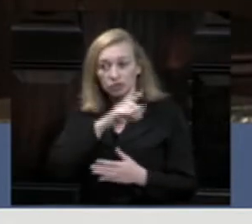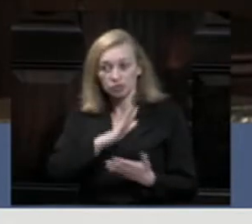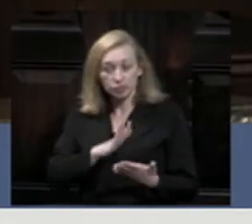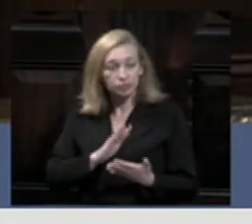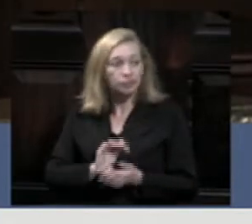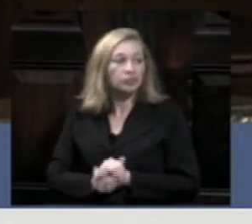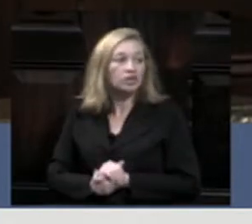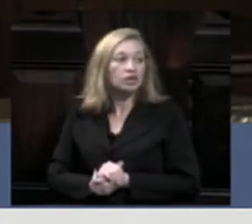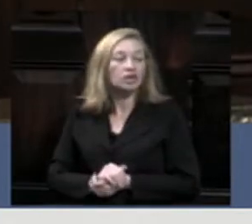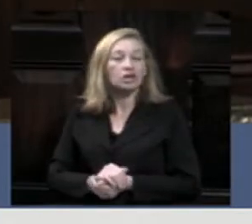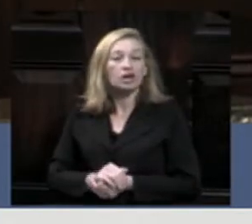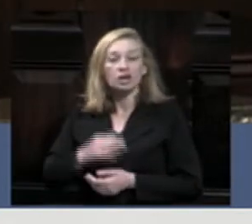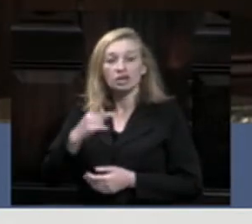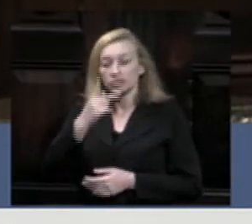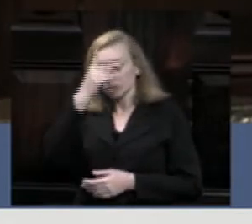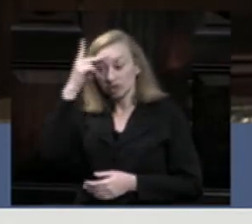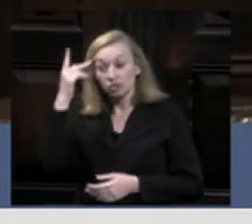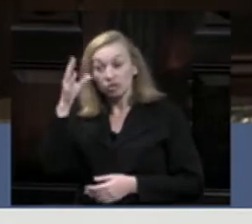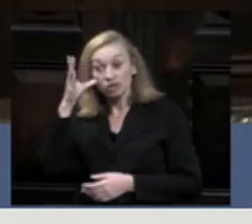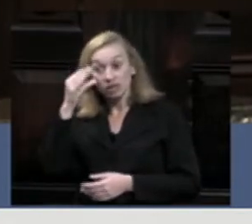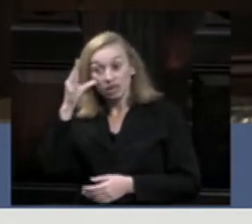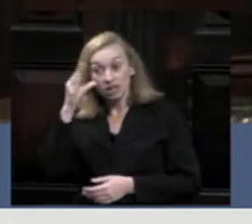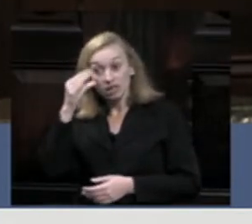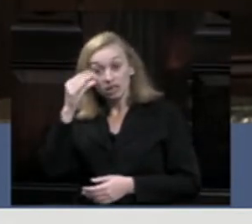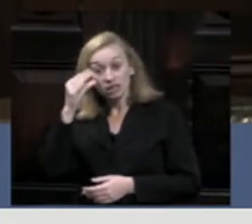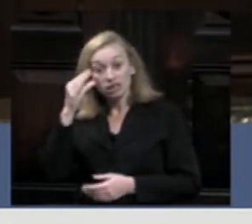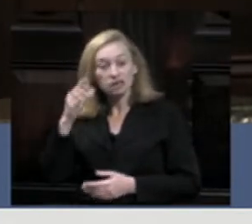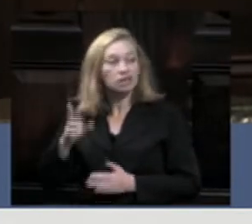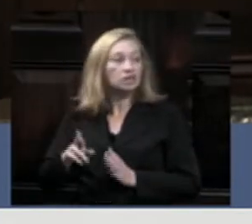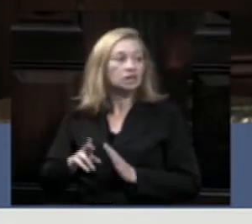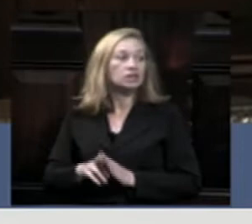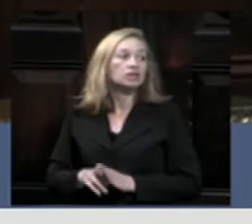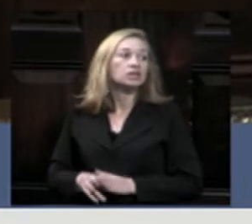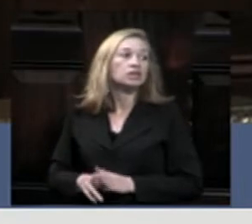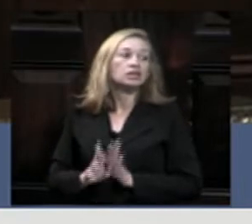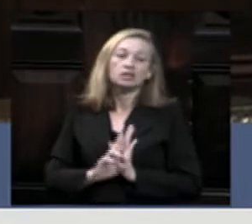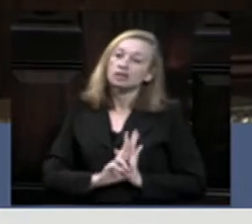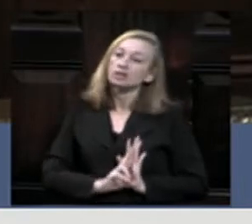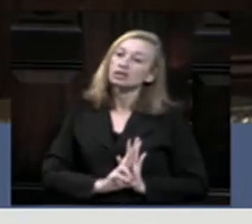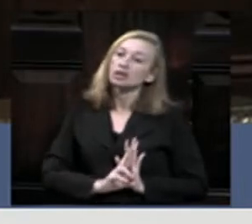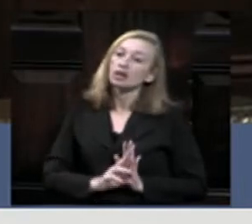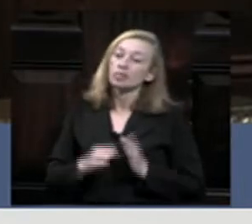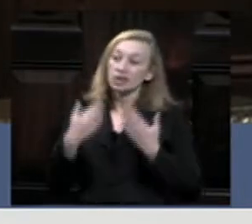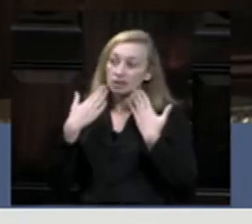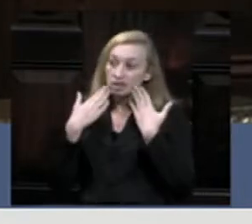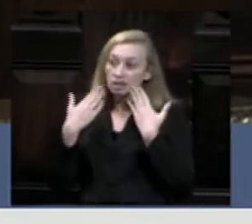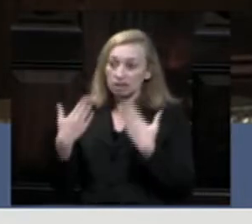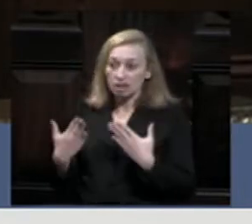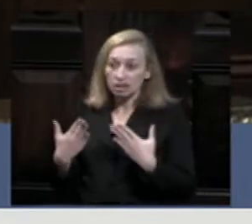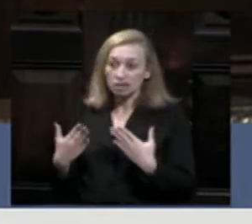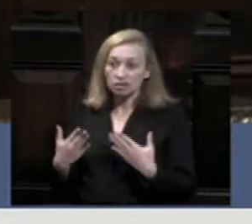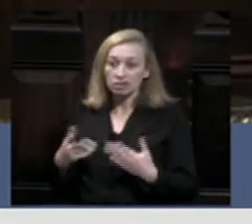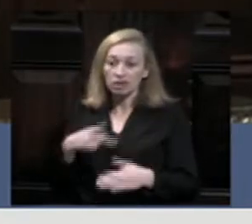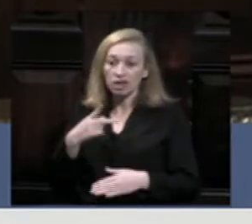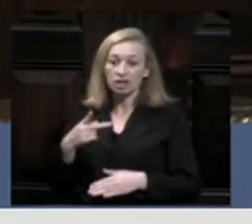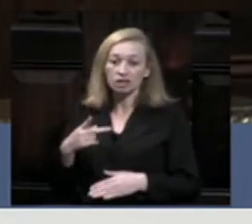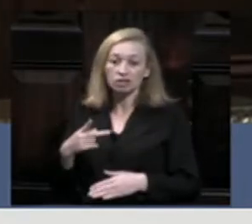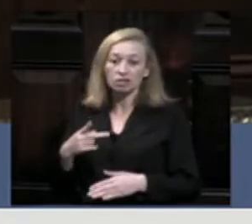Os interessados, se apresentando como proprietários da área, os